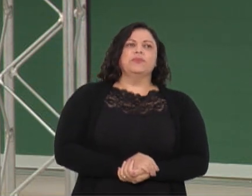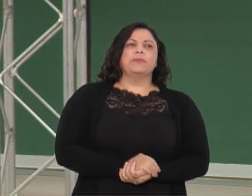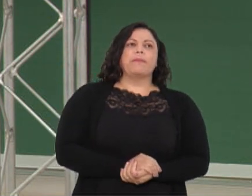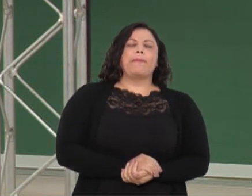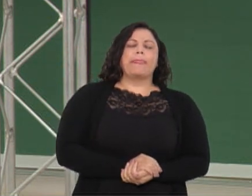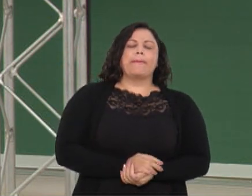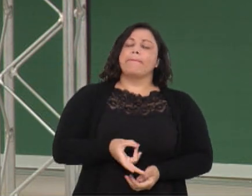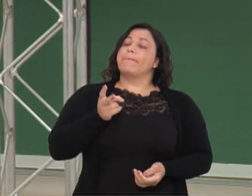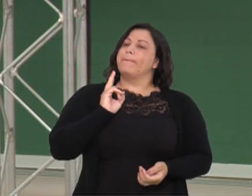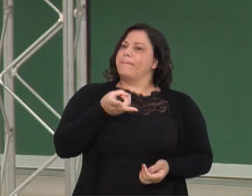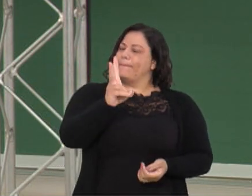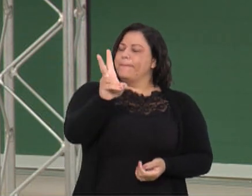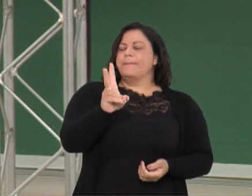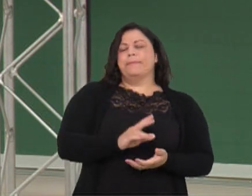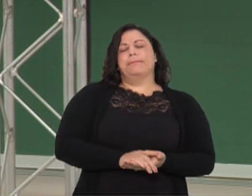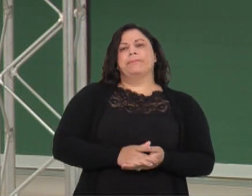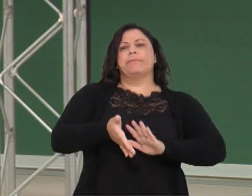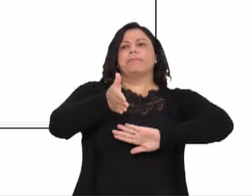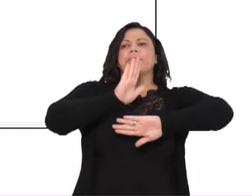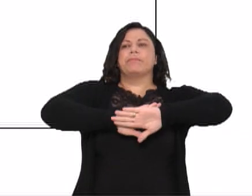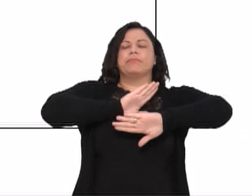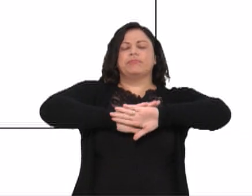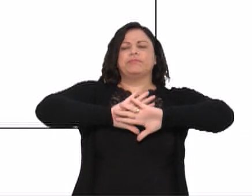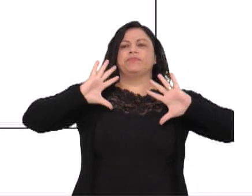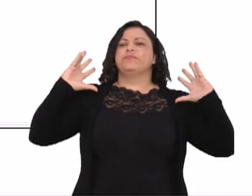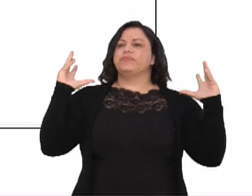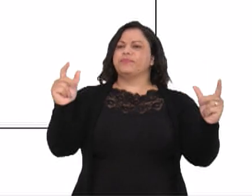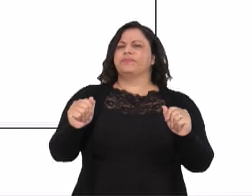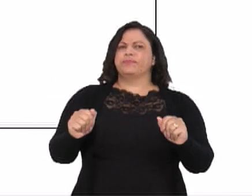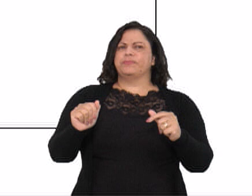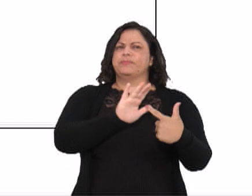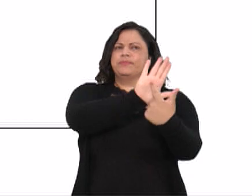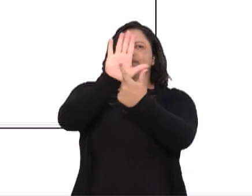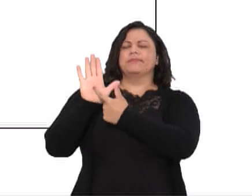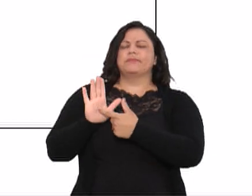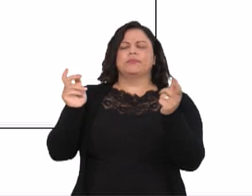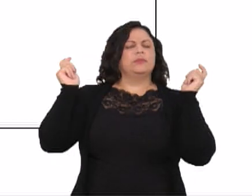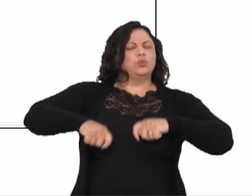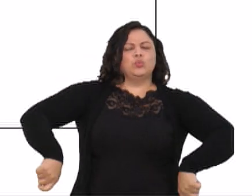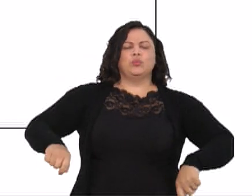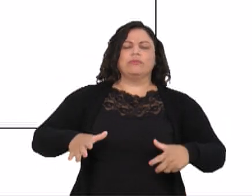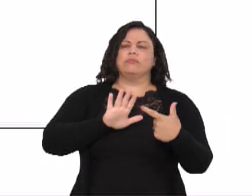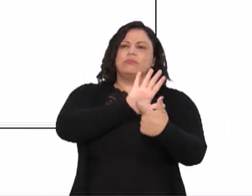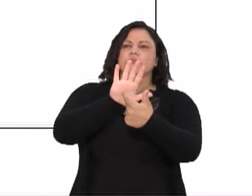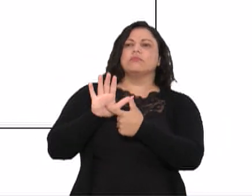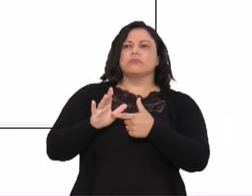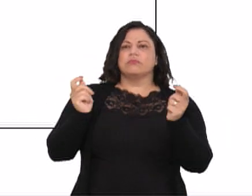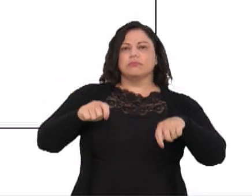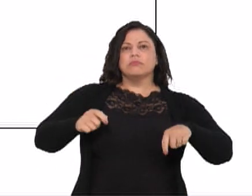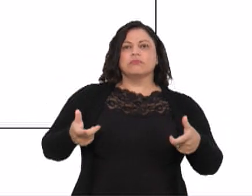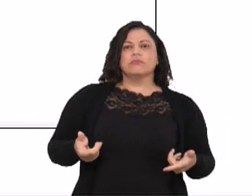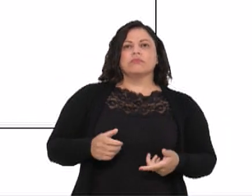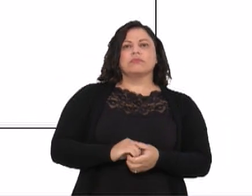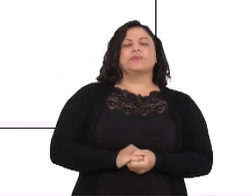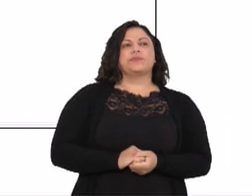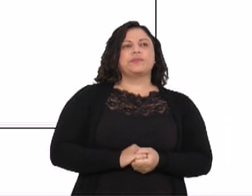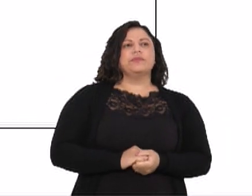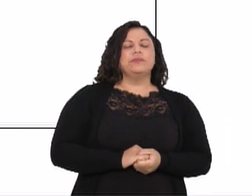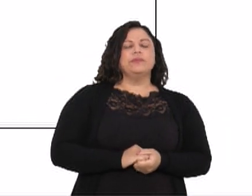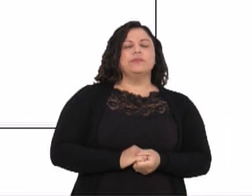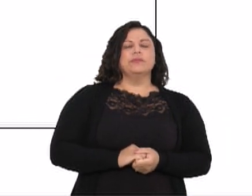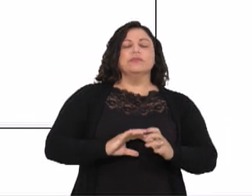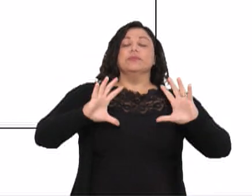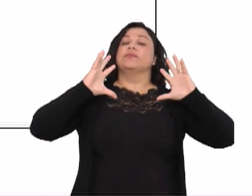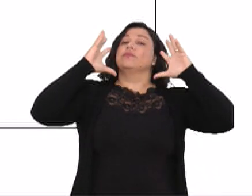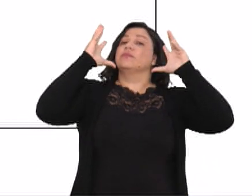Seguindo, a ideologia está presente em tudo, tudo mesmo. E nesse tudo está